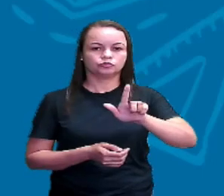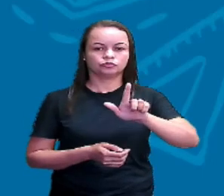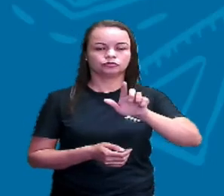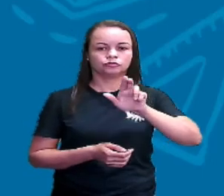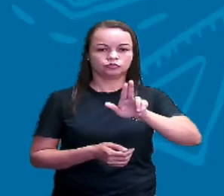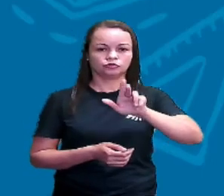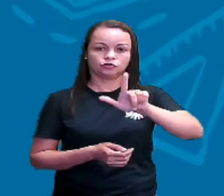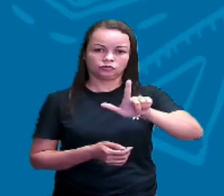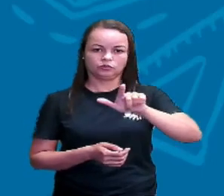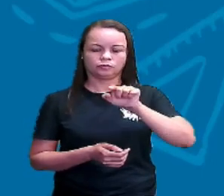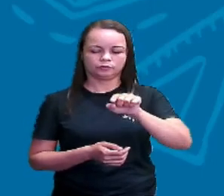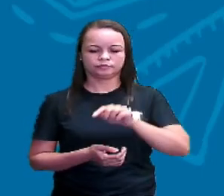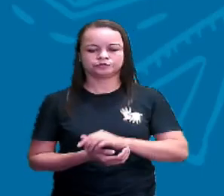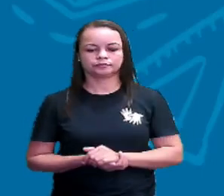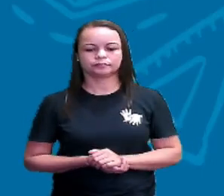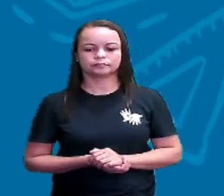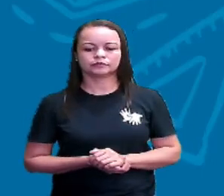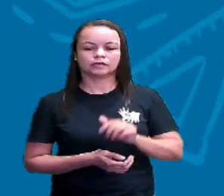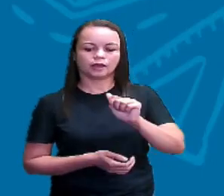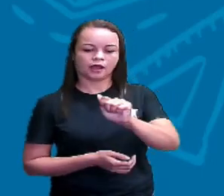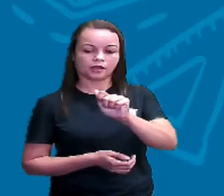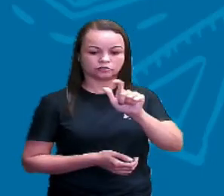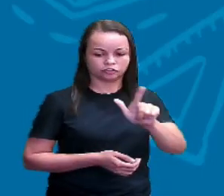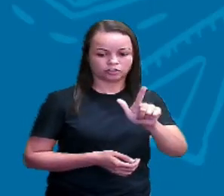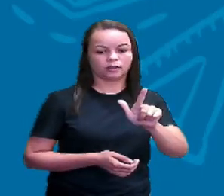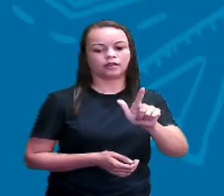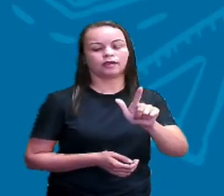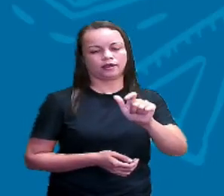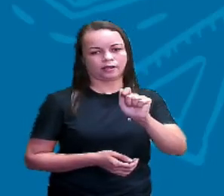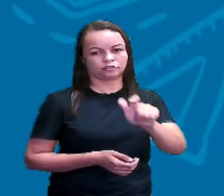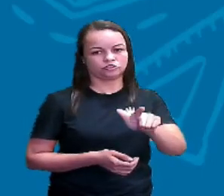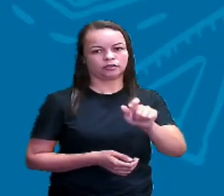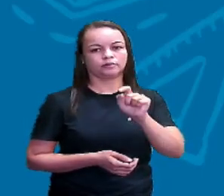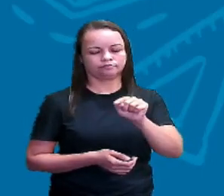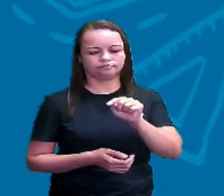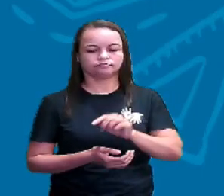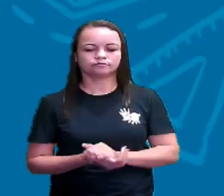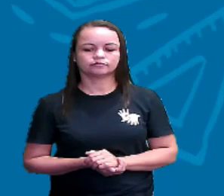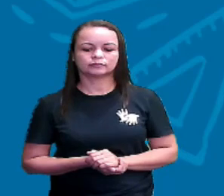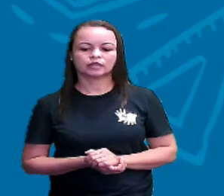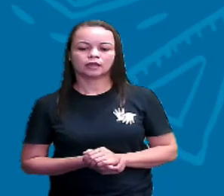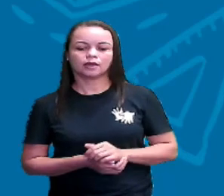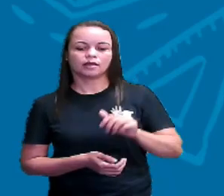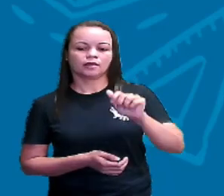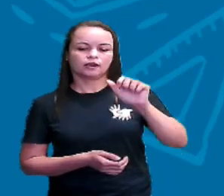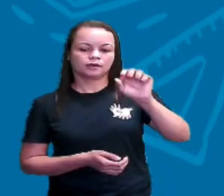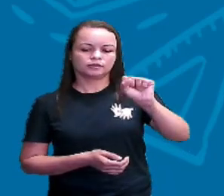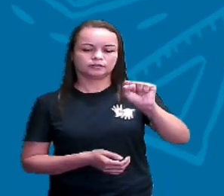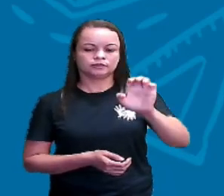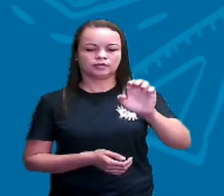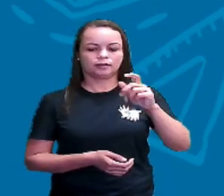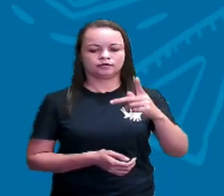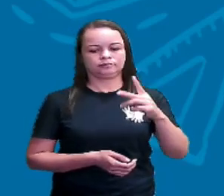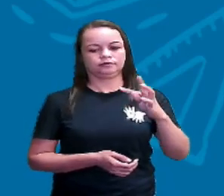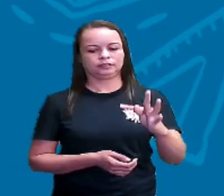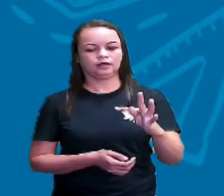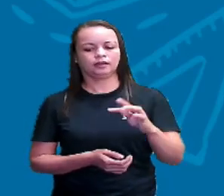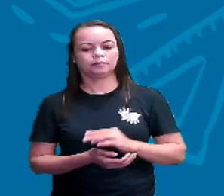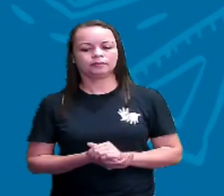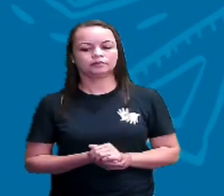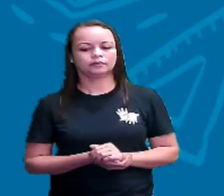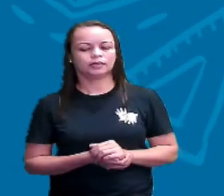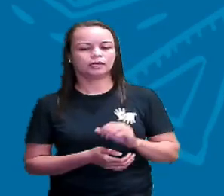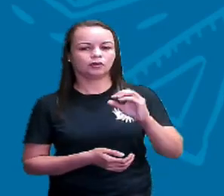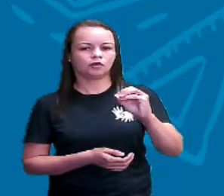o A e o G. Setembro, a gente escreve até a letra T. Outubro, a gente também escreve até a letra